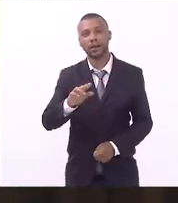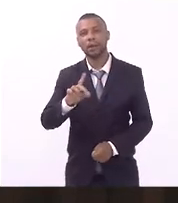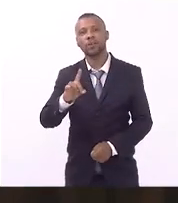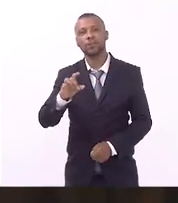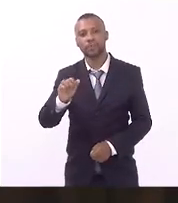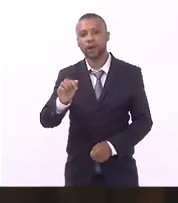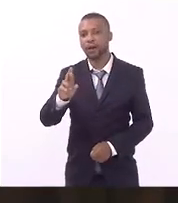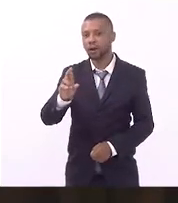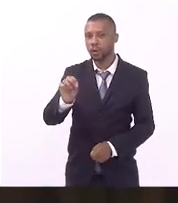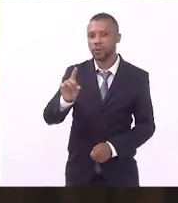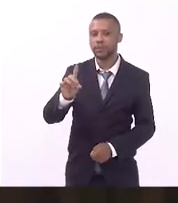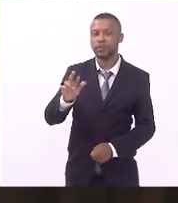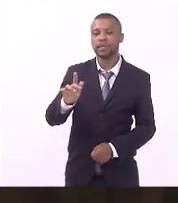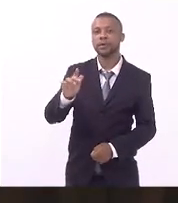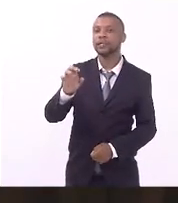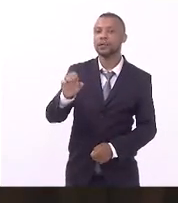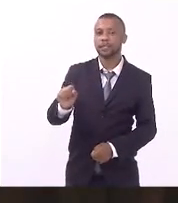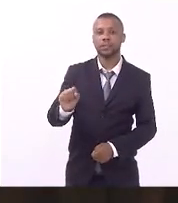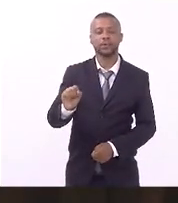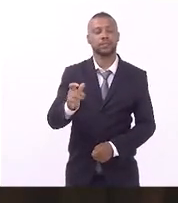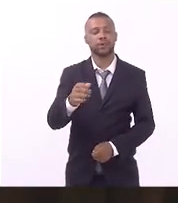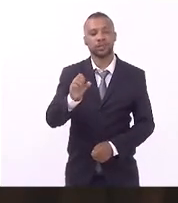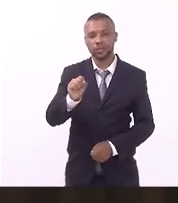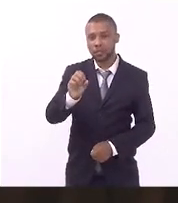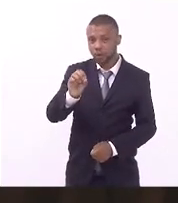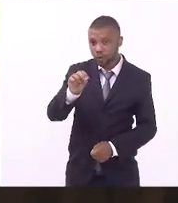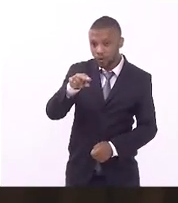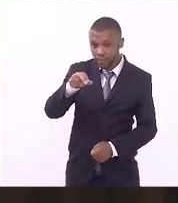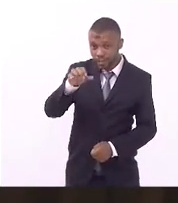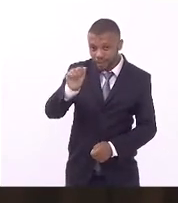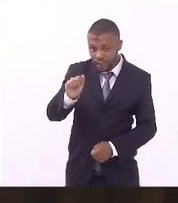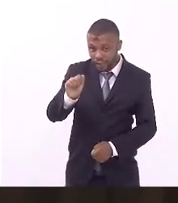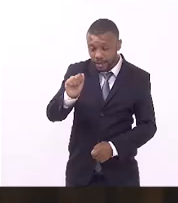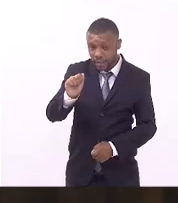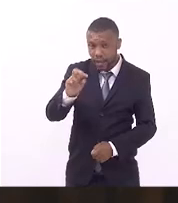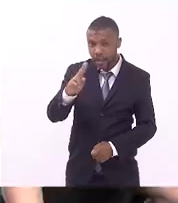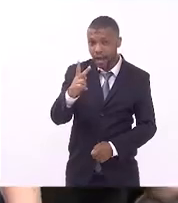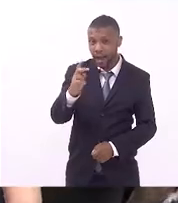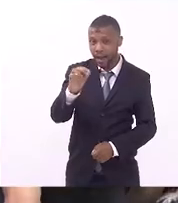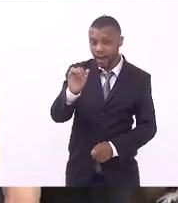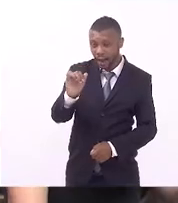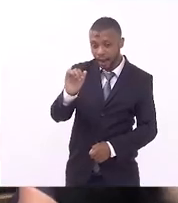jornalista, Sônia Heinberg ou Meinberg?